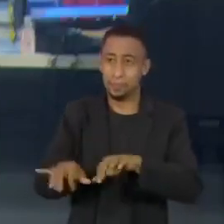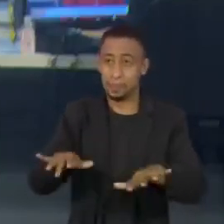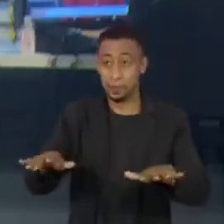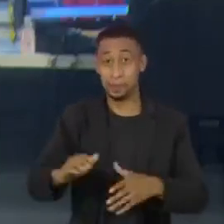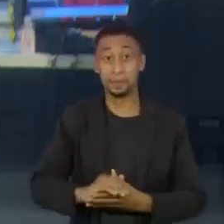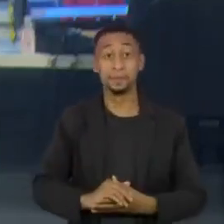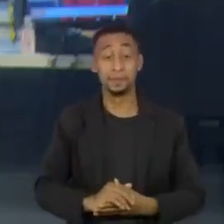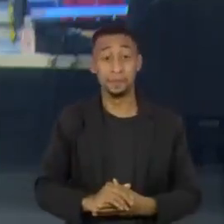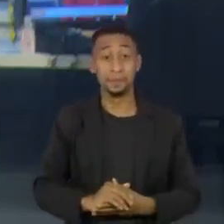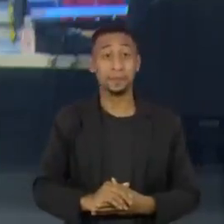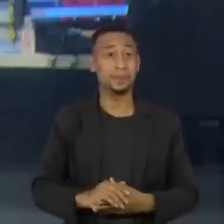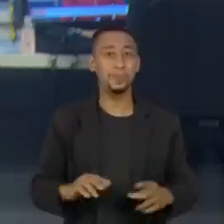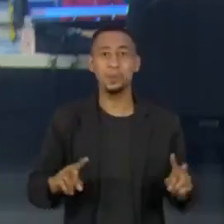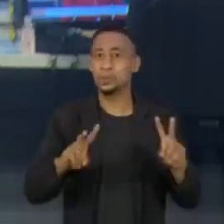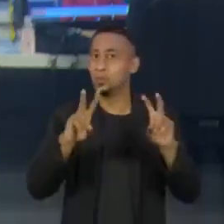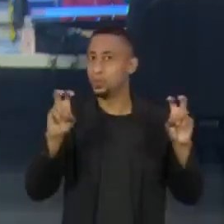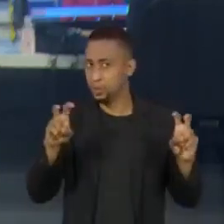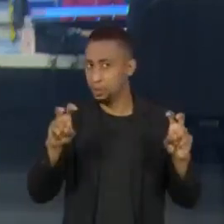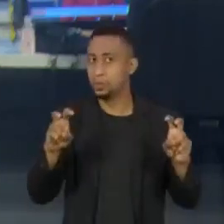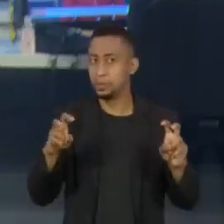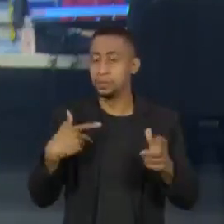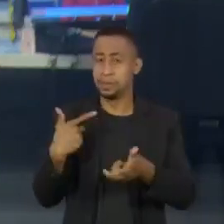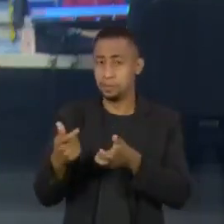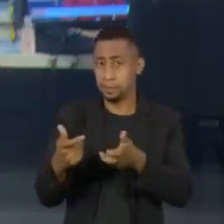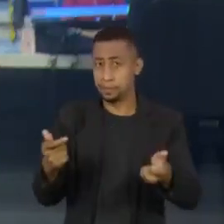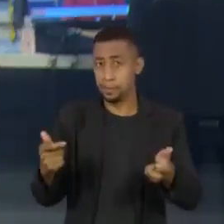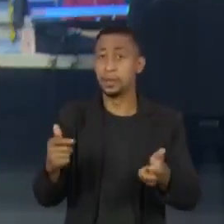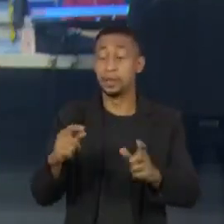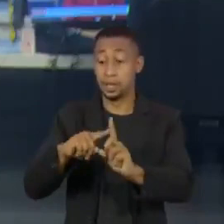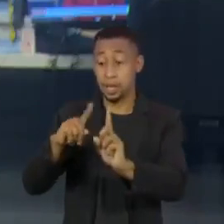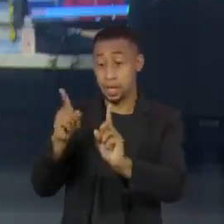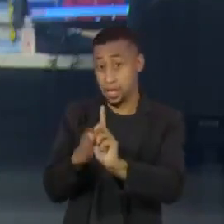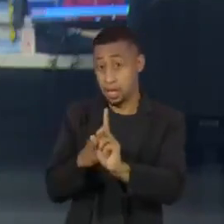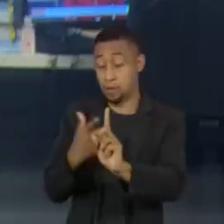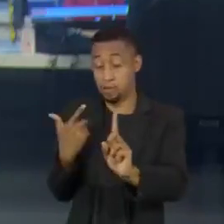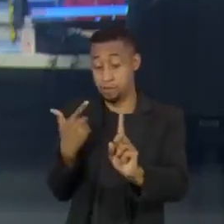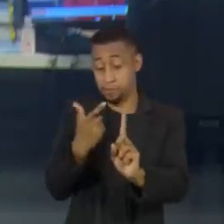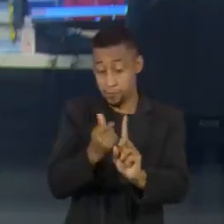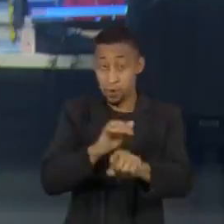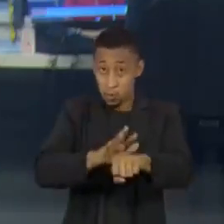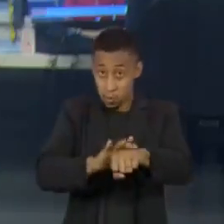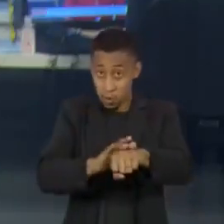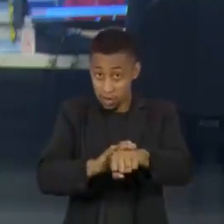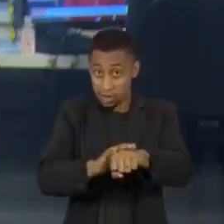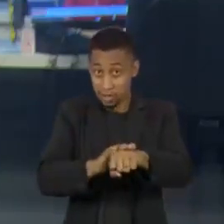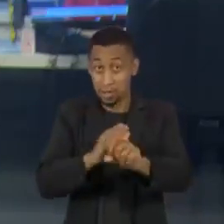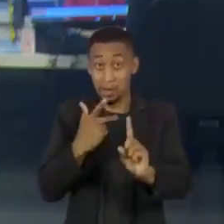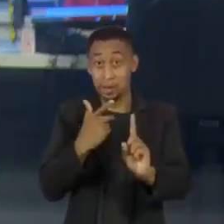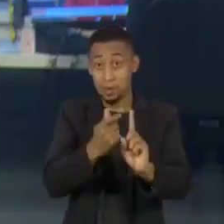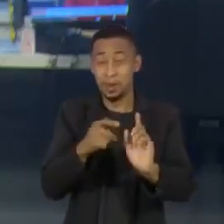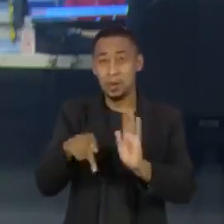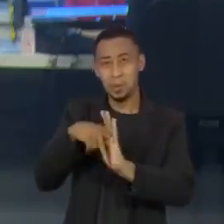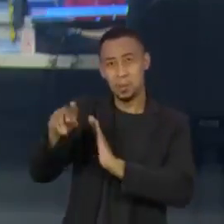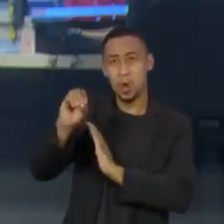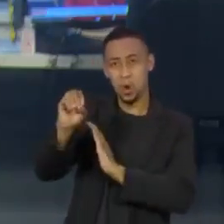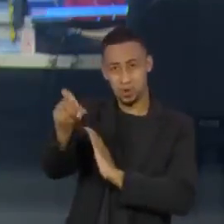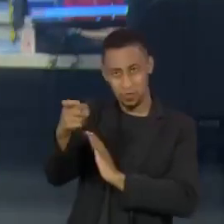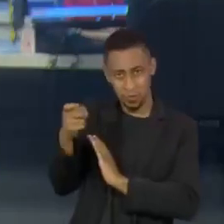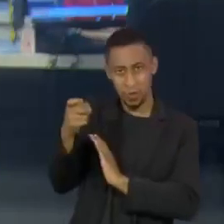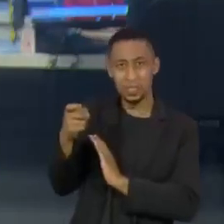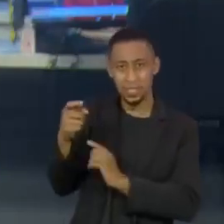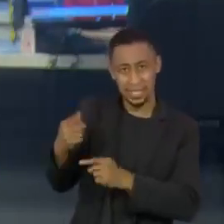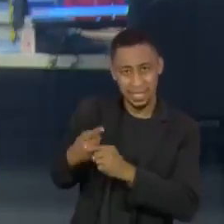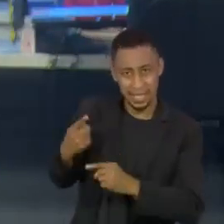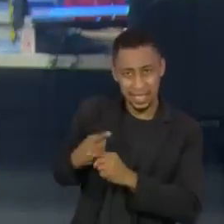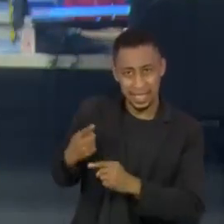E nós voltamos a falar sobre a suspensão da vacinação das grávidas com comorbidades com a vacina do laboratório AstraZeneca. E